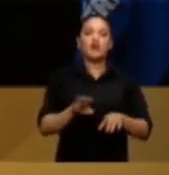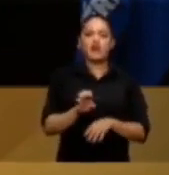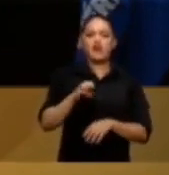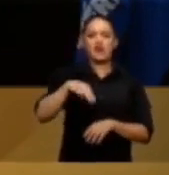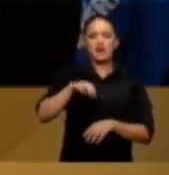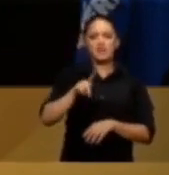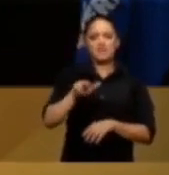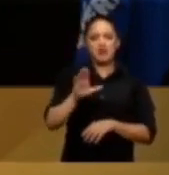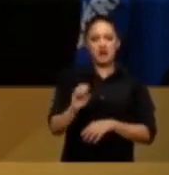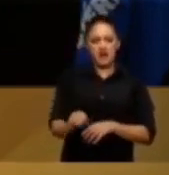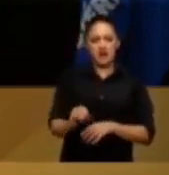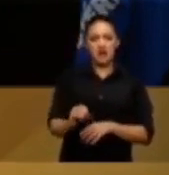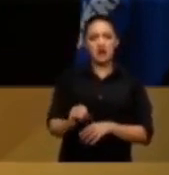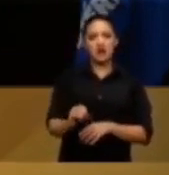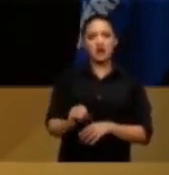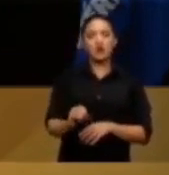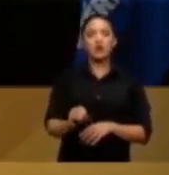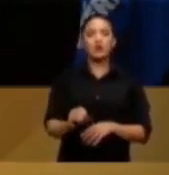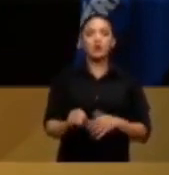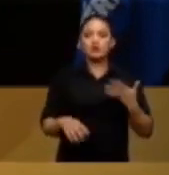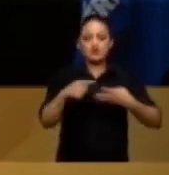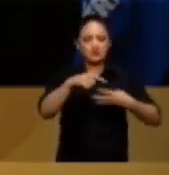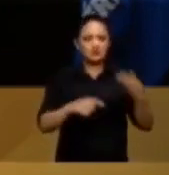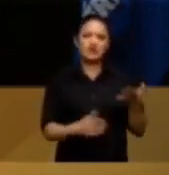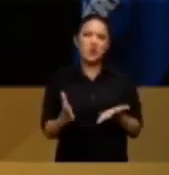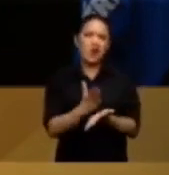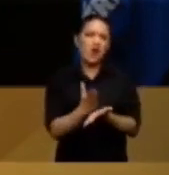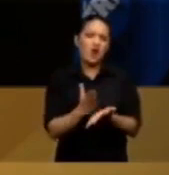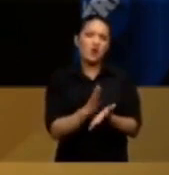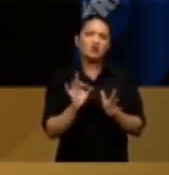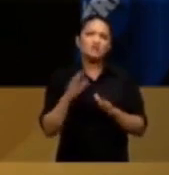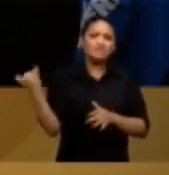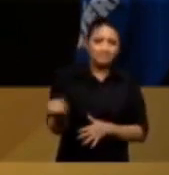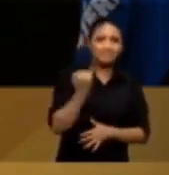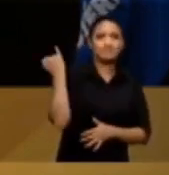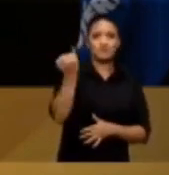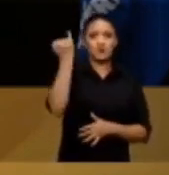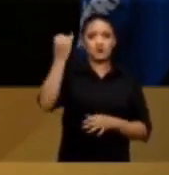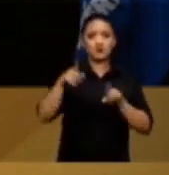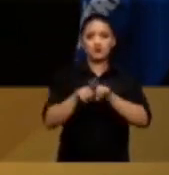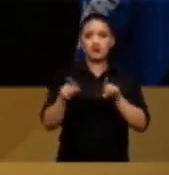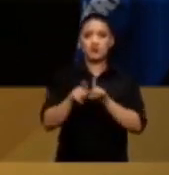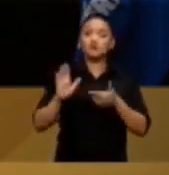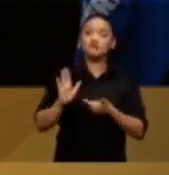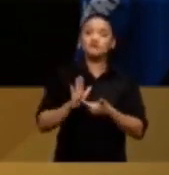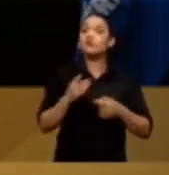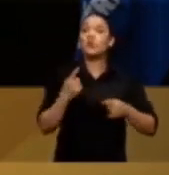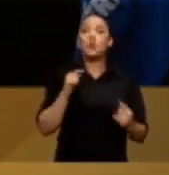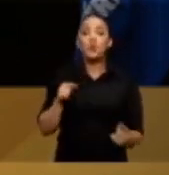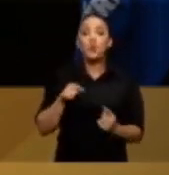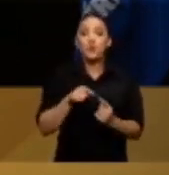declaração, e estes são precedentes relevantes para fixar a tese posta pelo Ministério